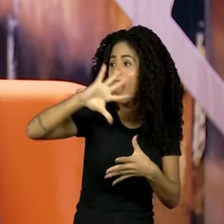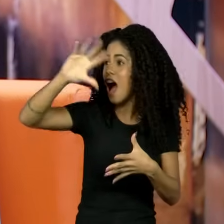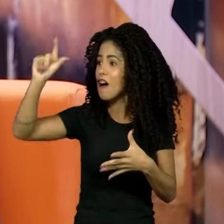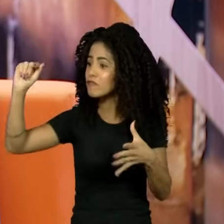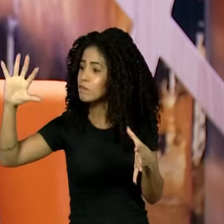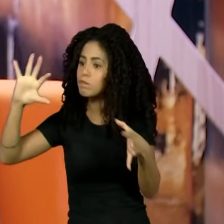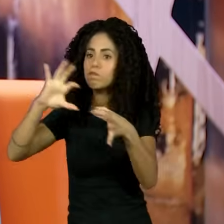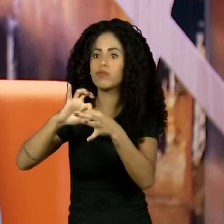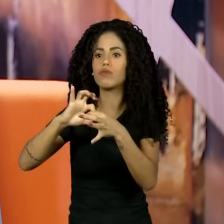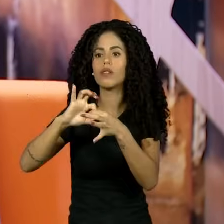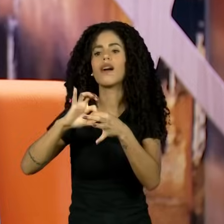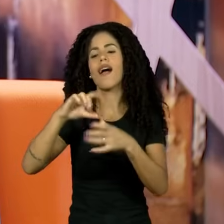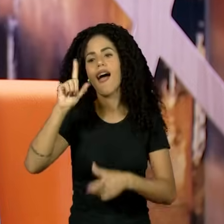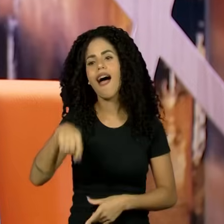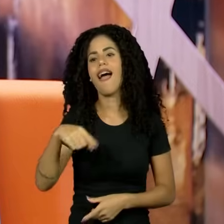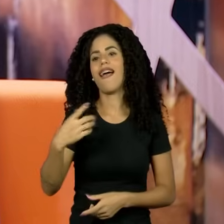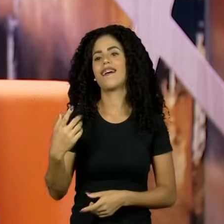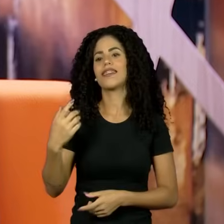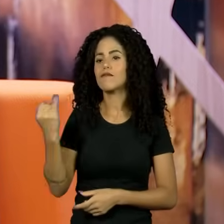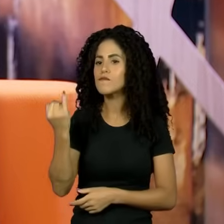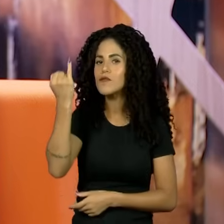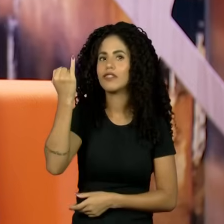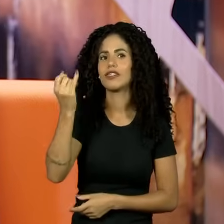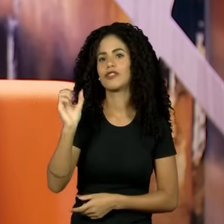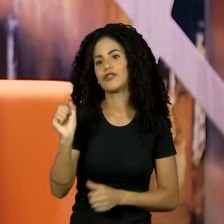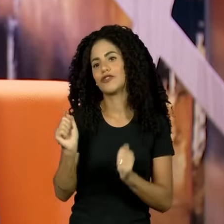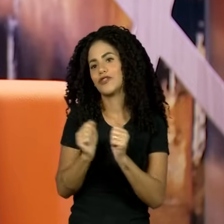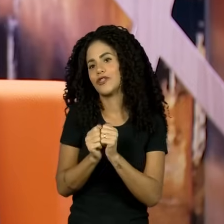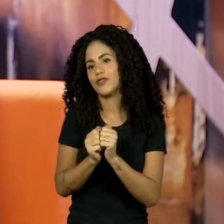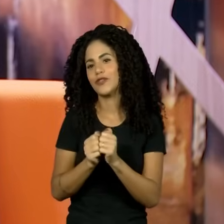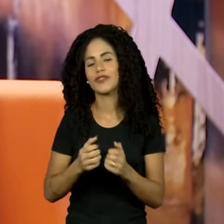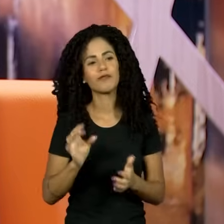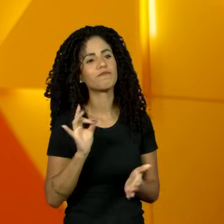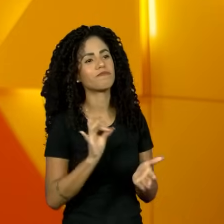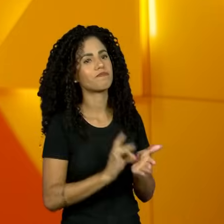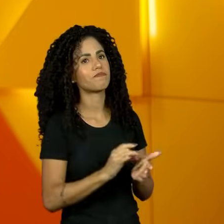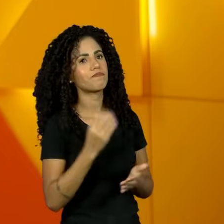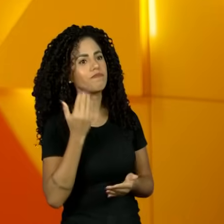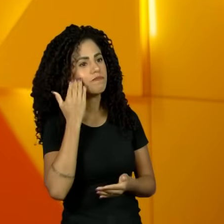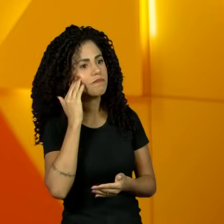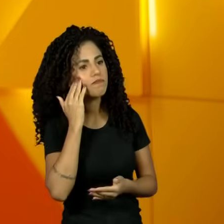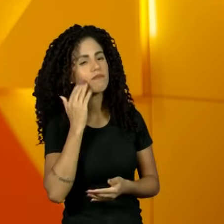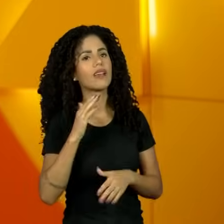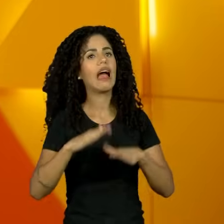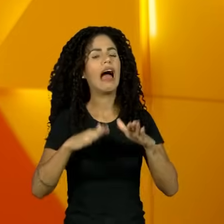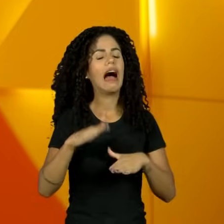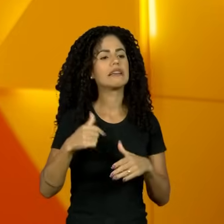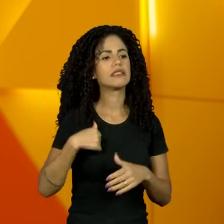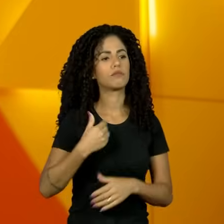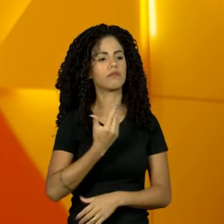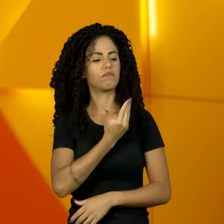ele é profundamente africano, mas nos tornamos anti-África. Ainda invisibilizando e